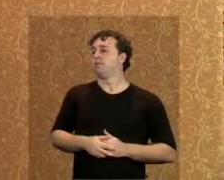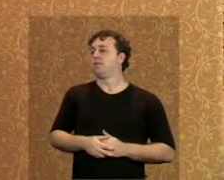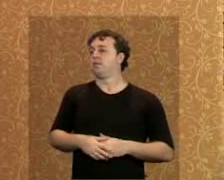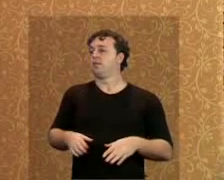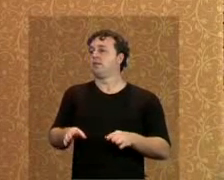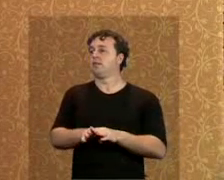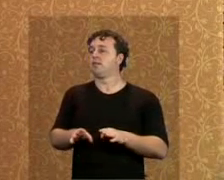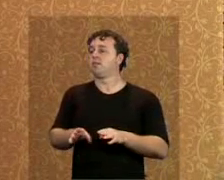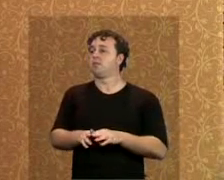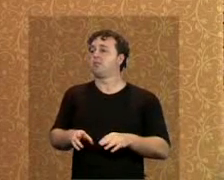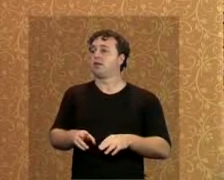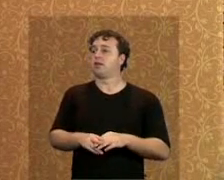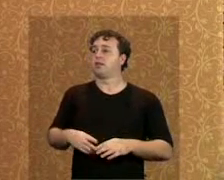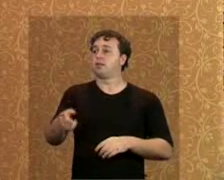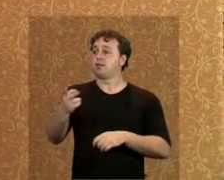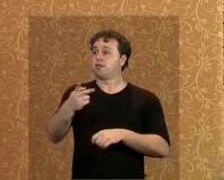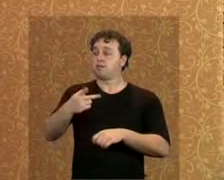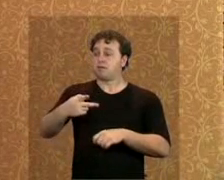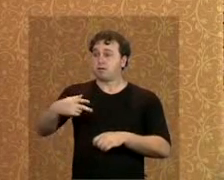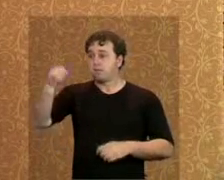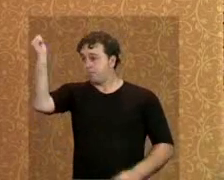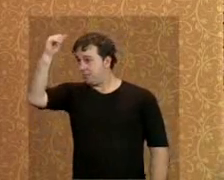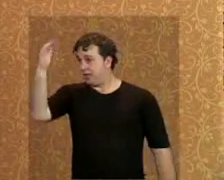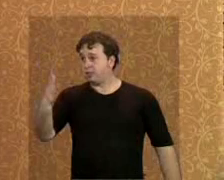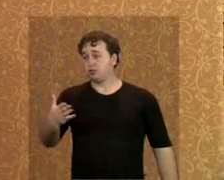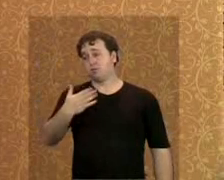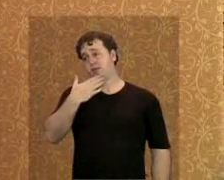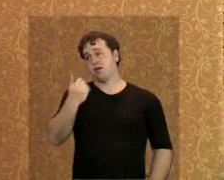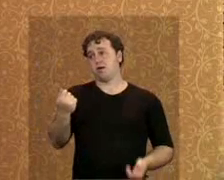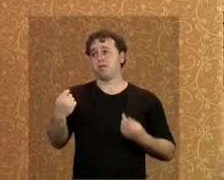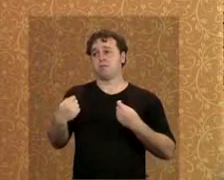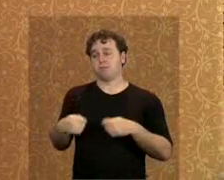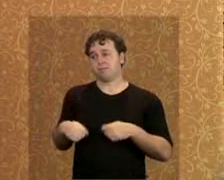um país melhor, né, que nós temos